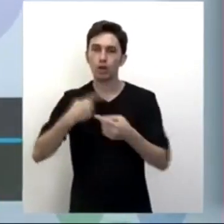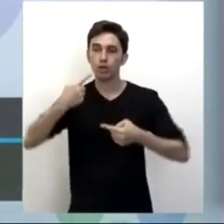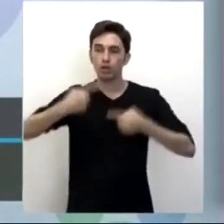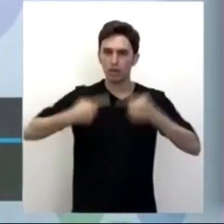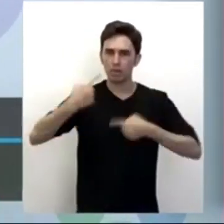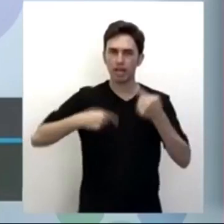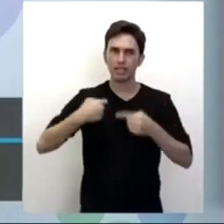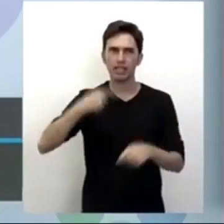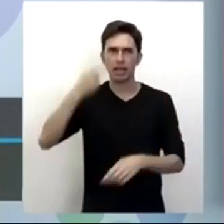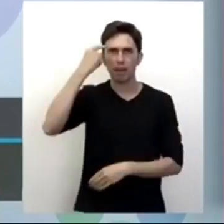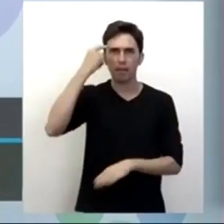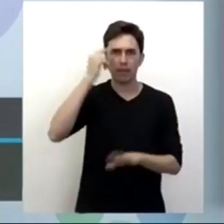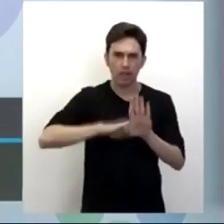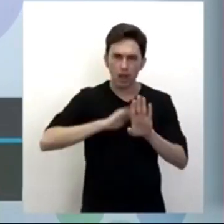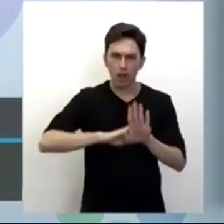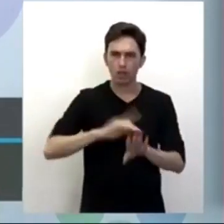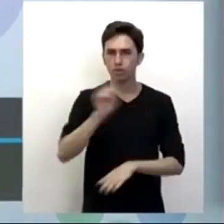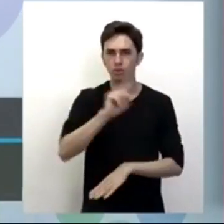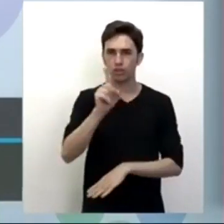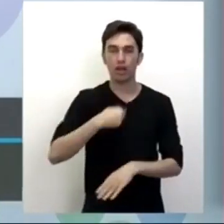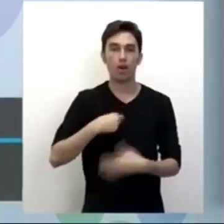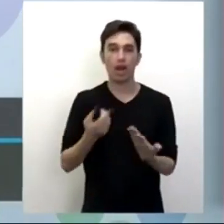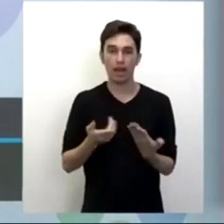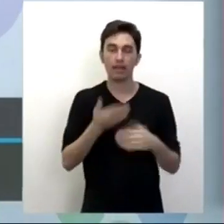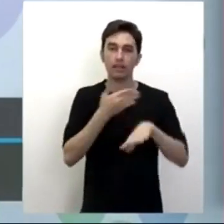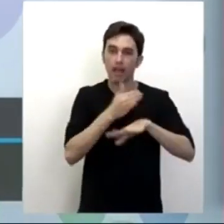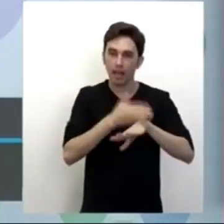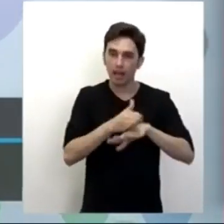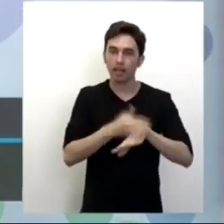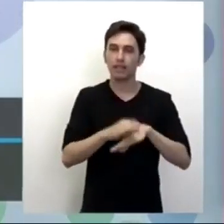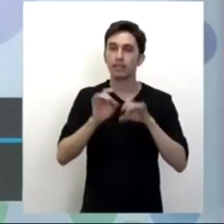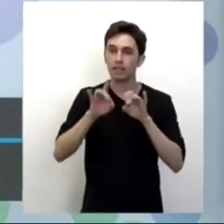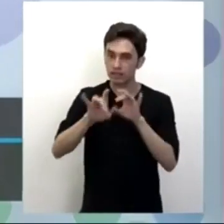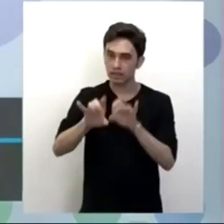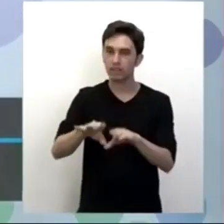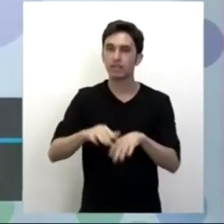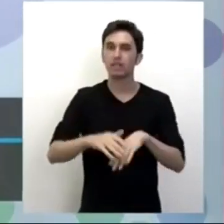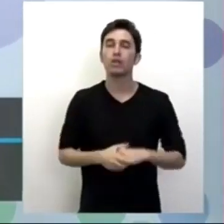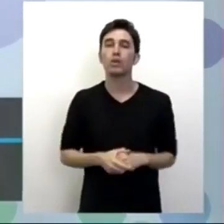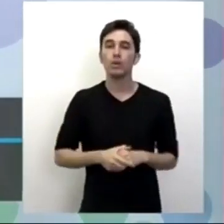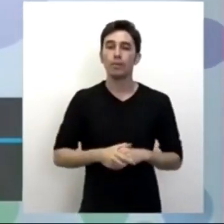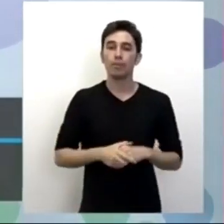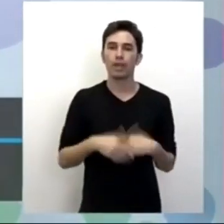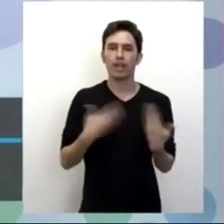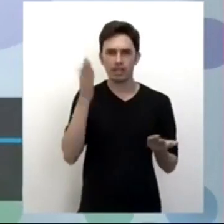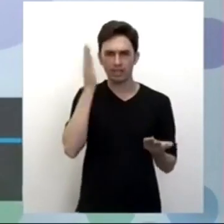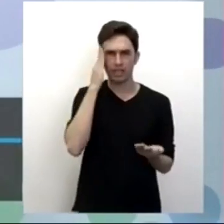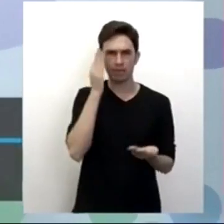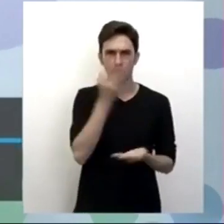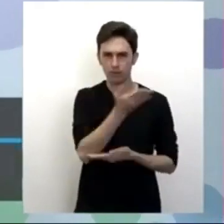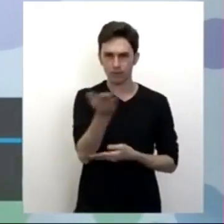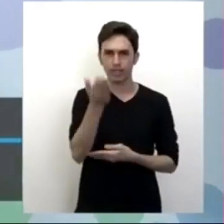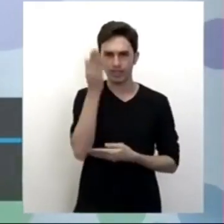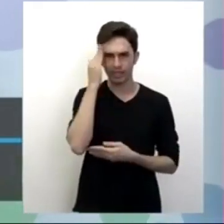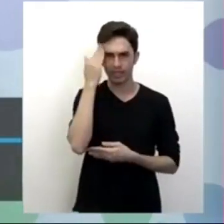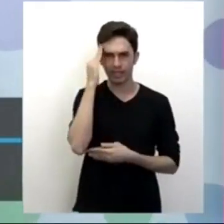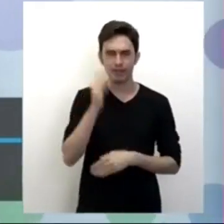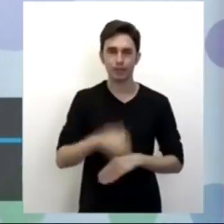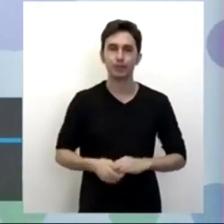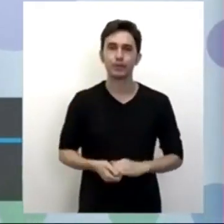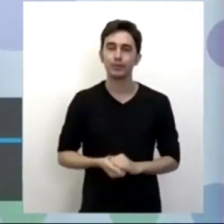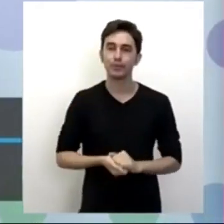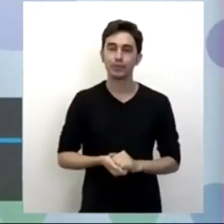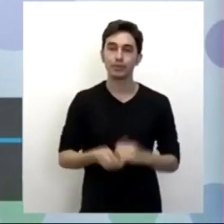é bastante conceitual, é bastante técnico, e eu sei que estou falando com pessoas inteligentes que sabem disso. Vamos colocar o próximo slide, por